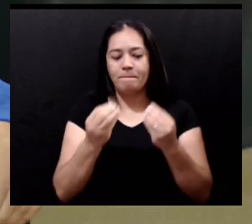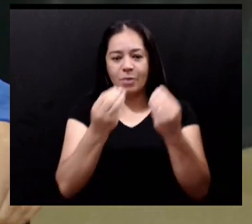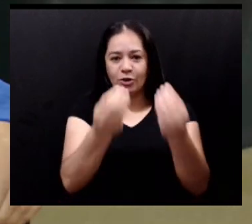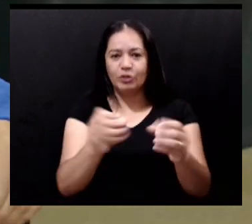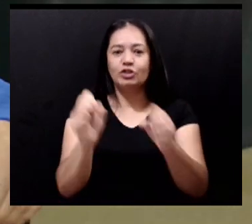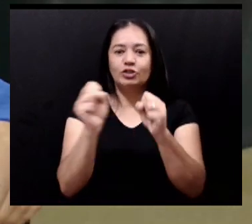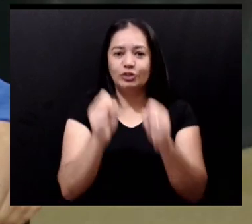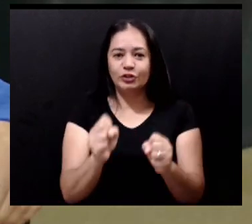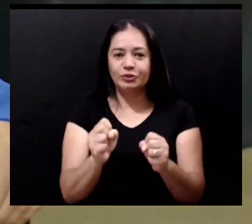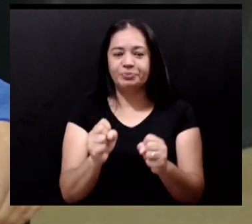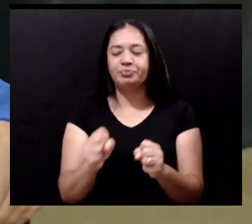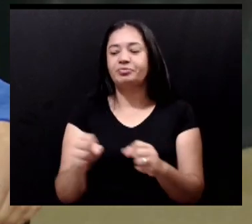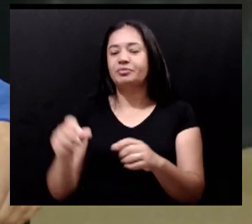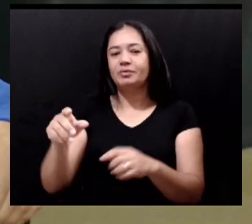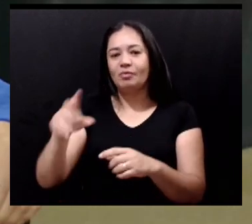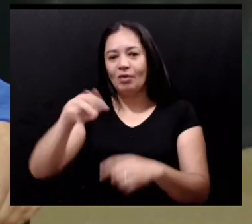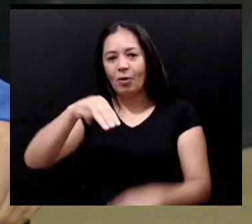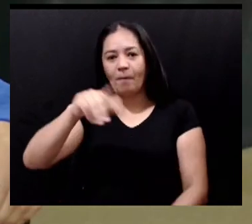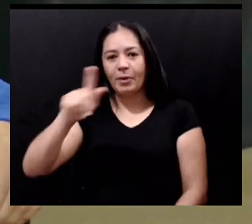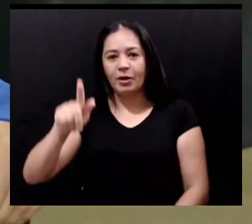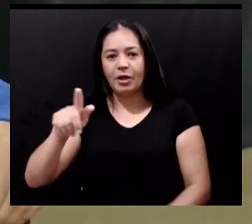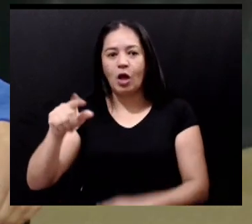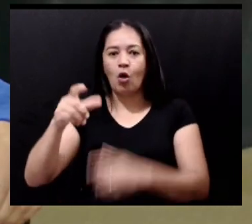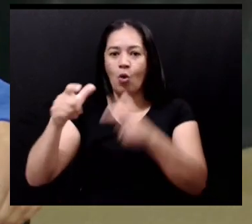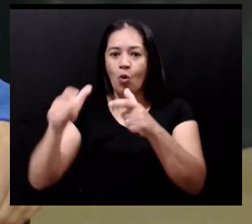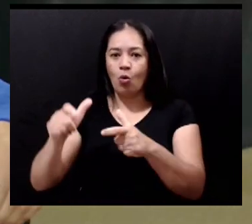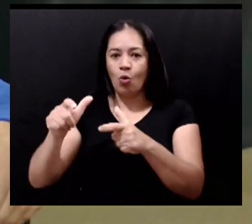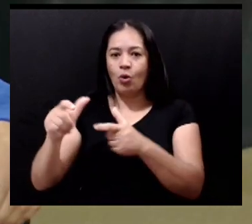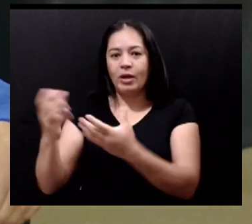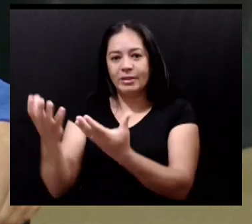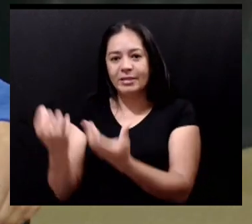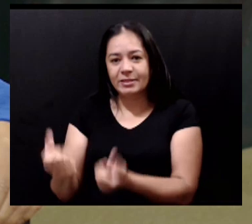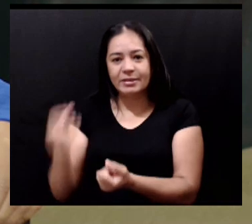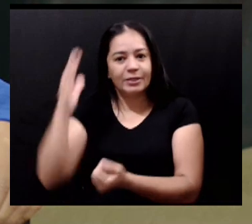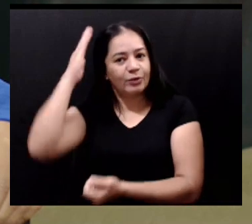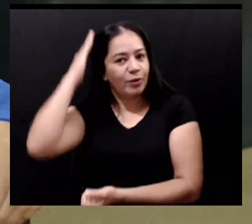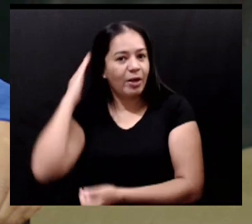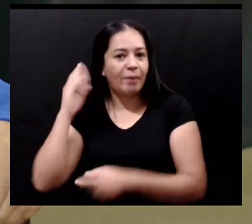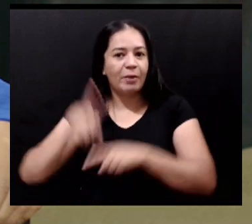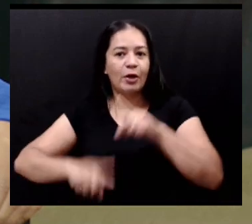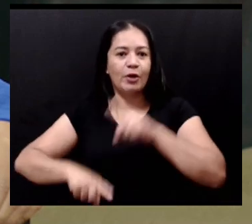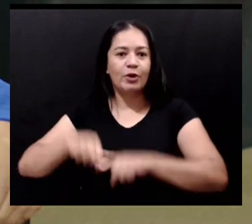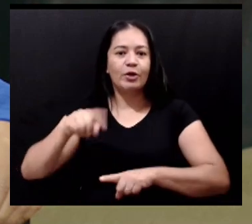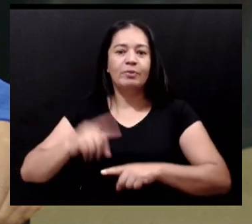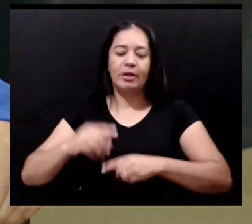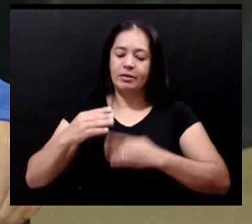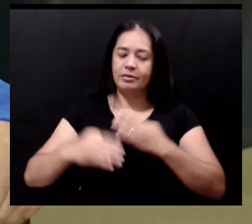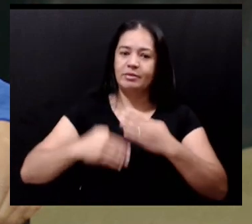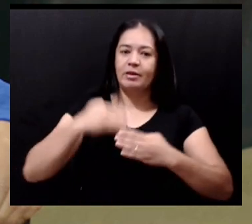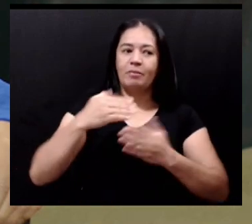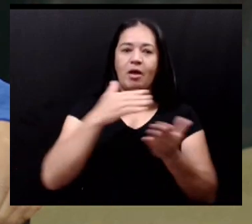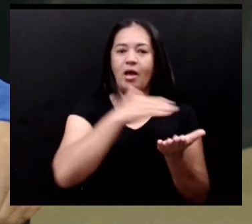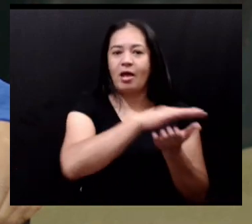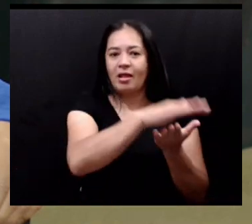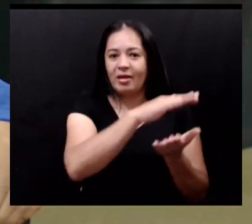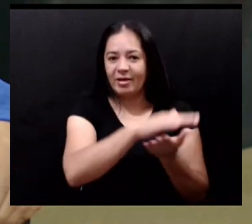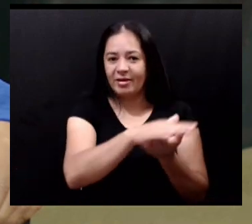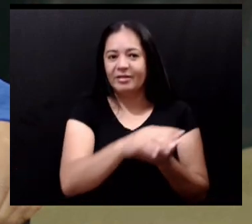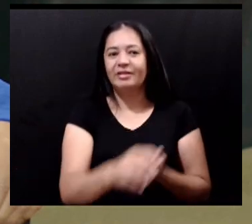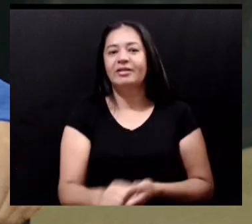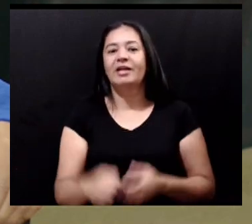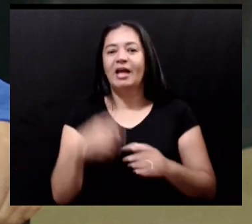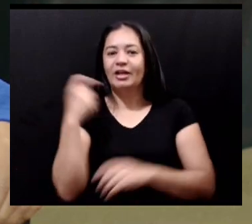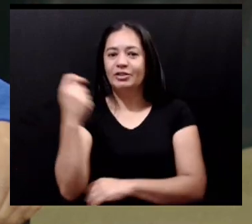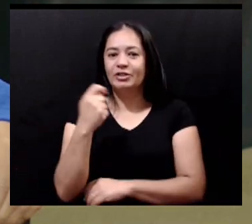ponto de coleta de cabelos em Campinas, e o material doado é posteriormente enviado à Cabelegria para a confecção de